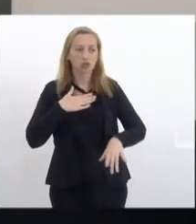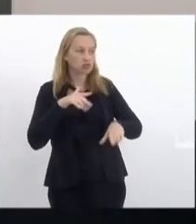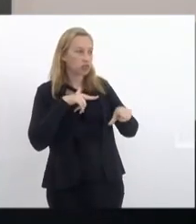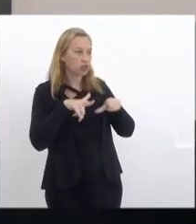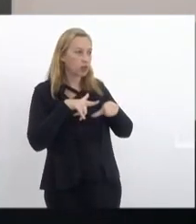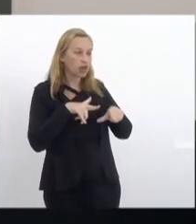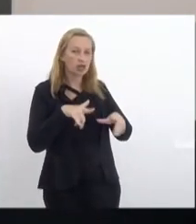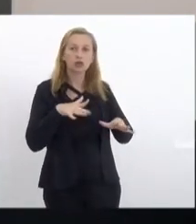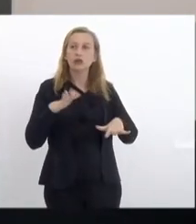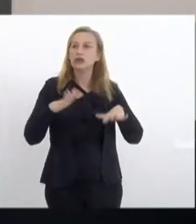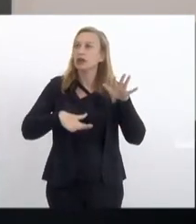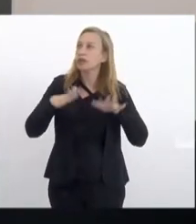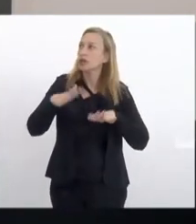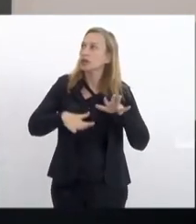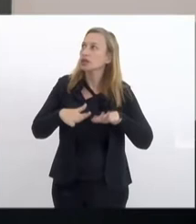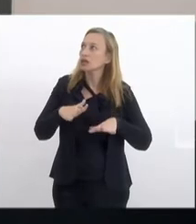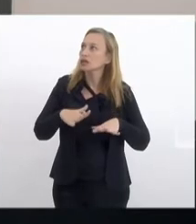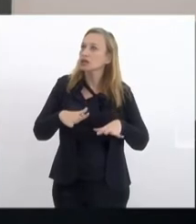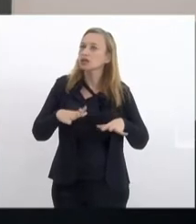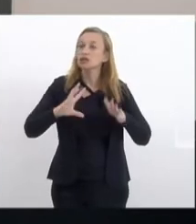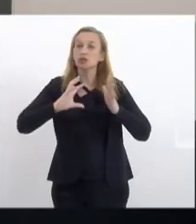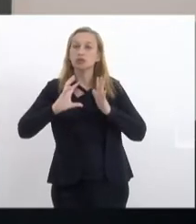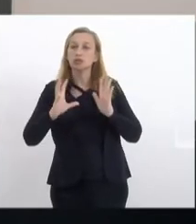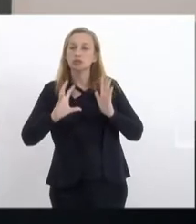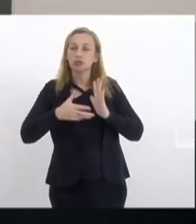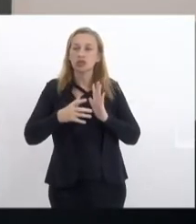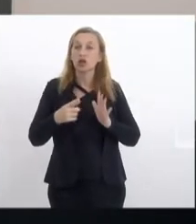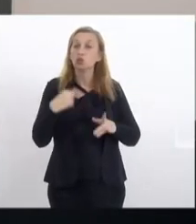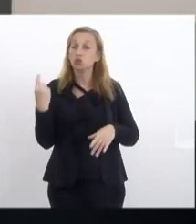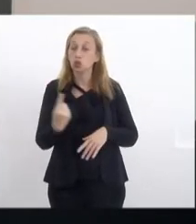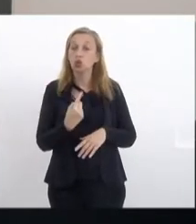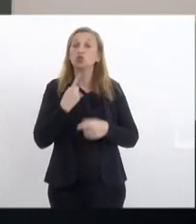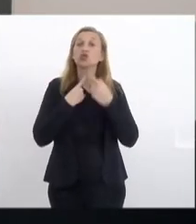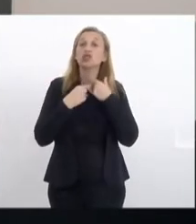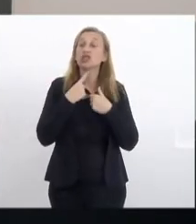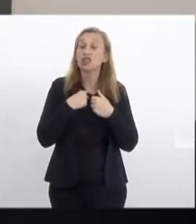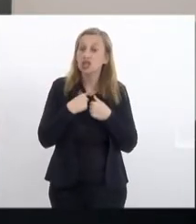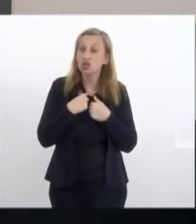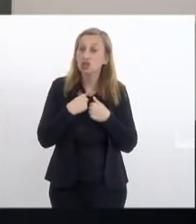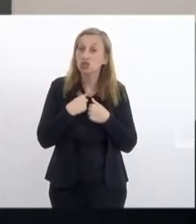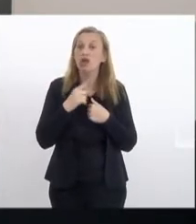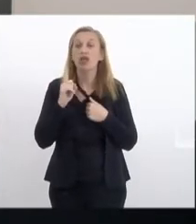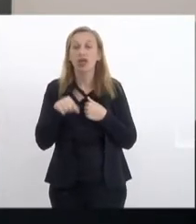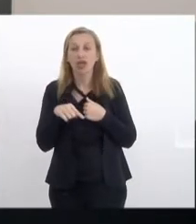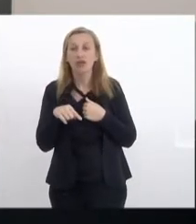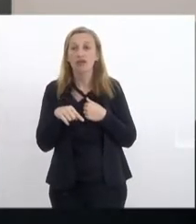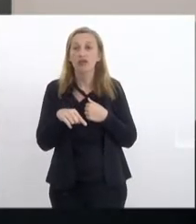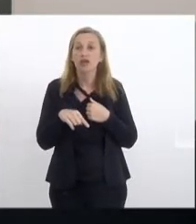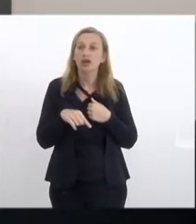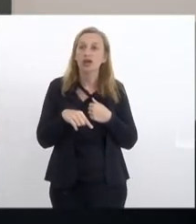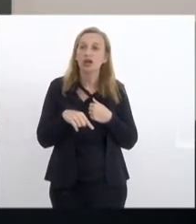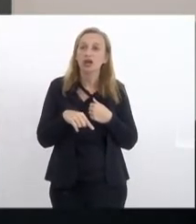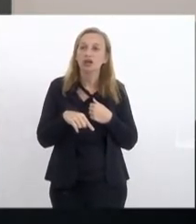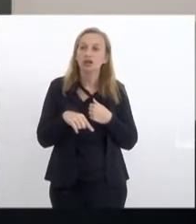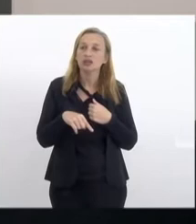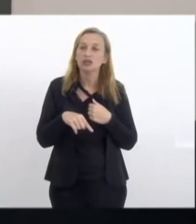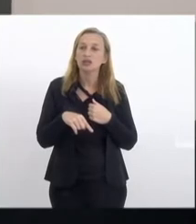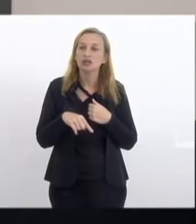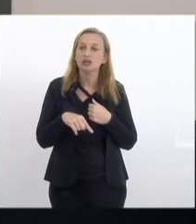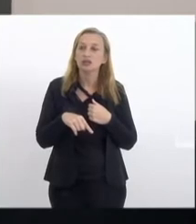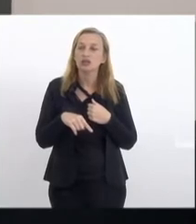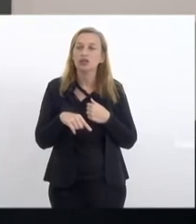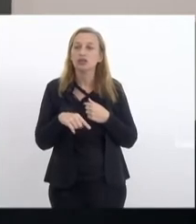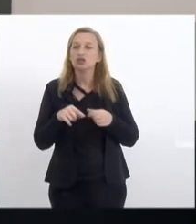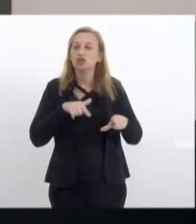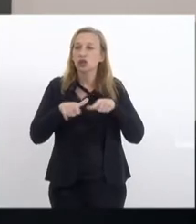independente da questão partidária, a nossa intenção, nosso intuito é fazer com que os trabalhos voltados